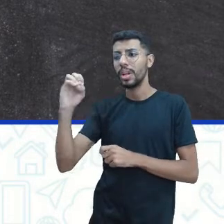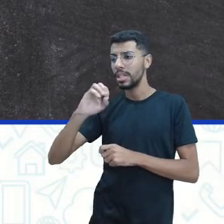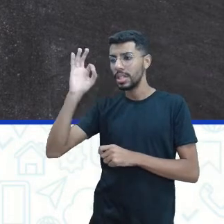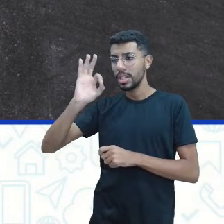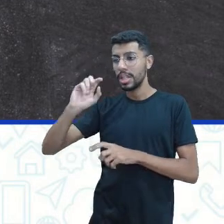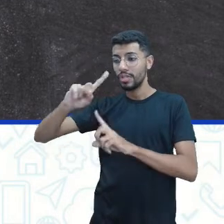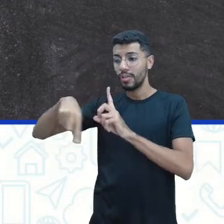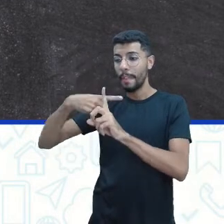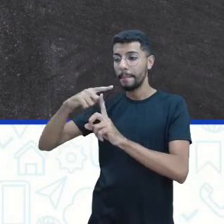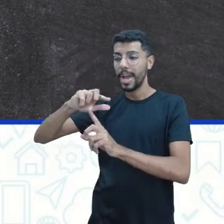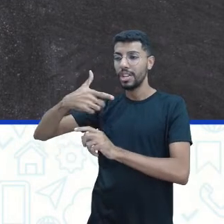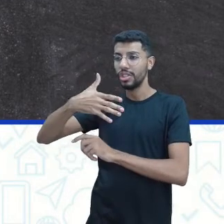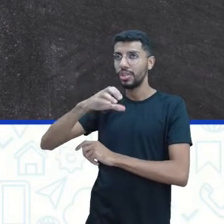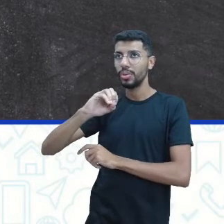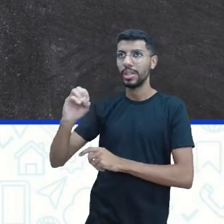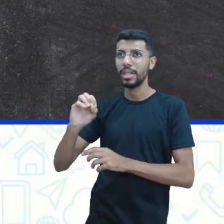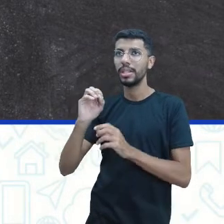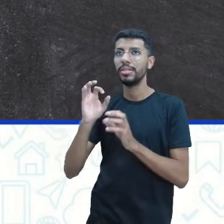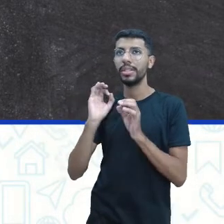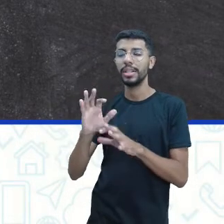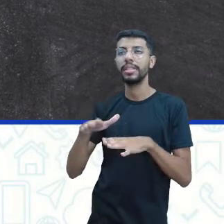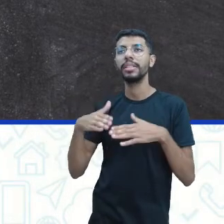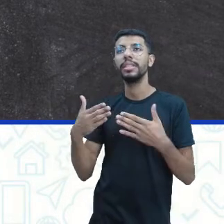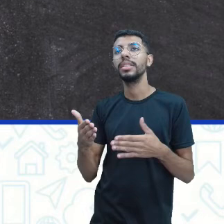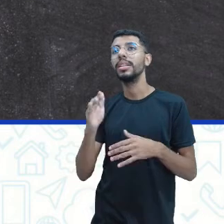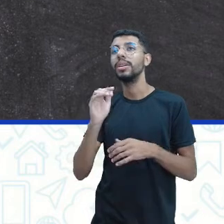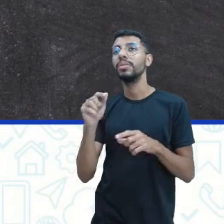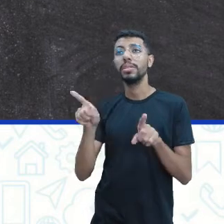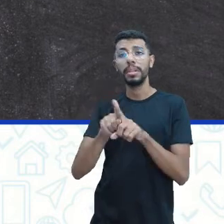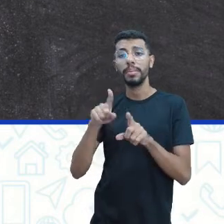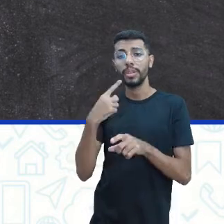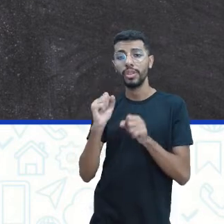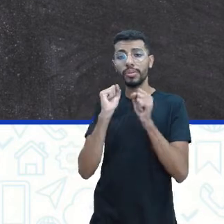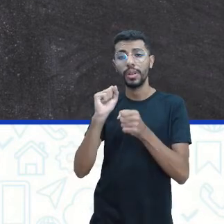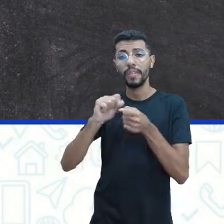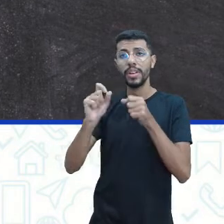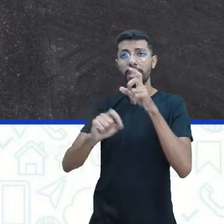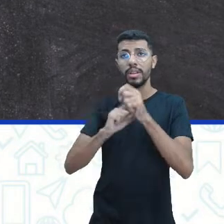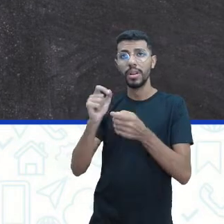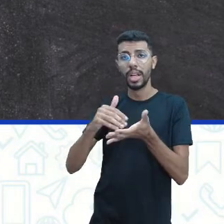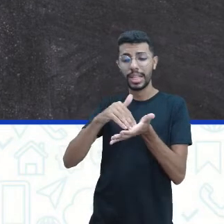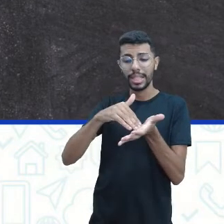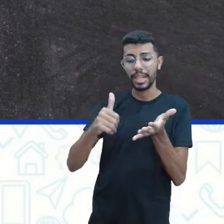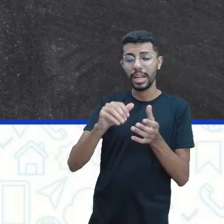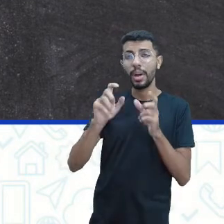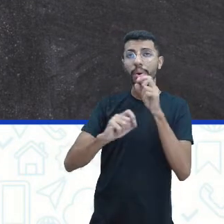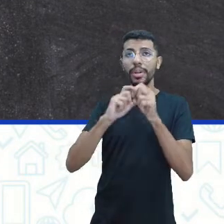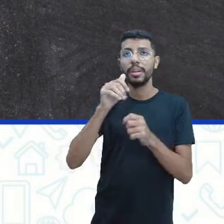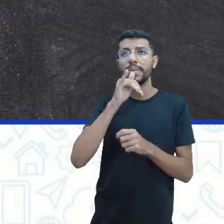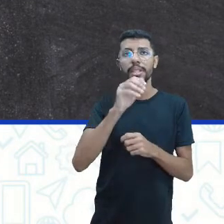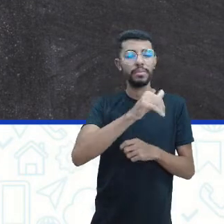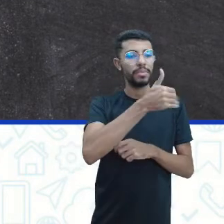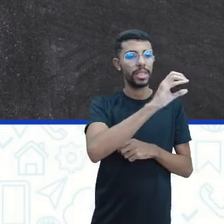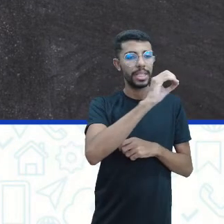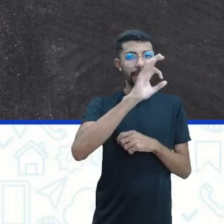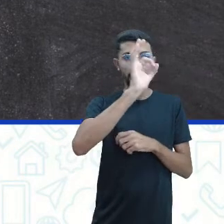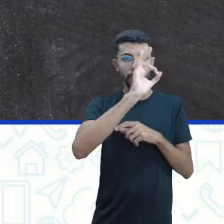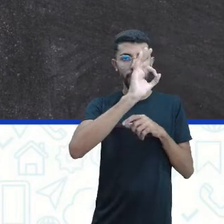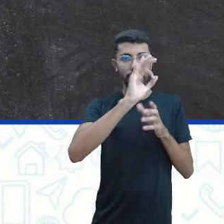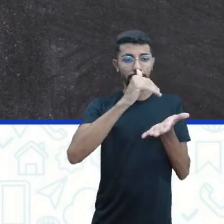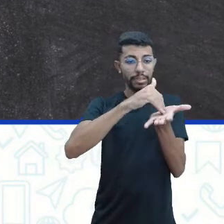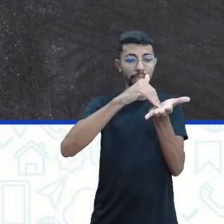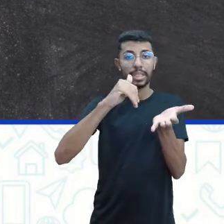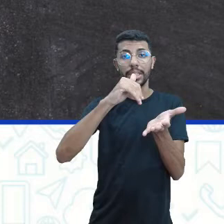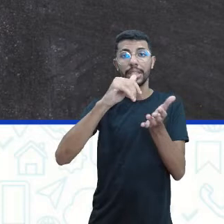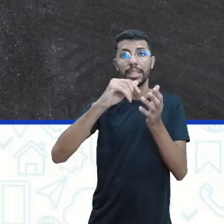mais o 200. Ou ainda, a gente podia remover 25% do 100, que pode ser essa ideia, ó. O